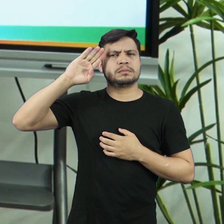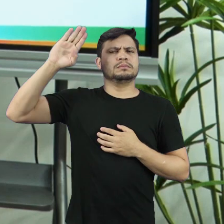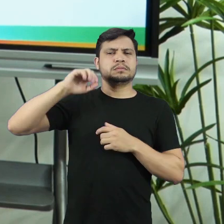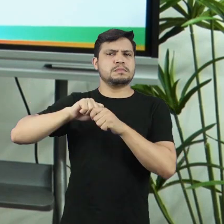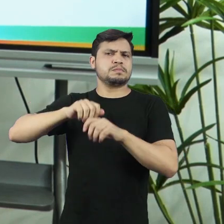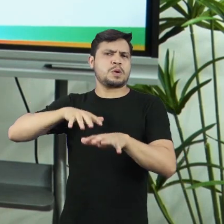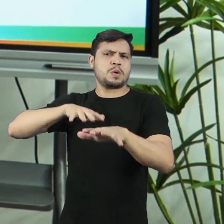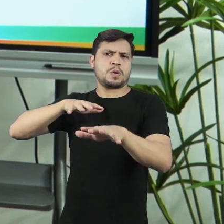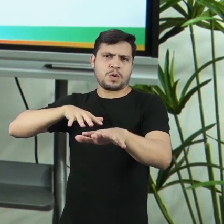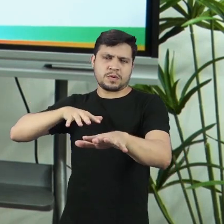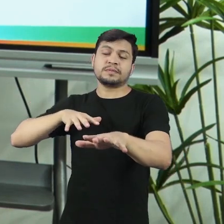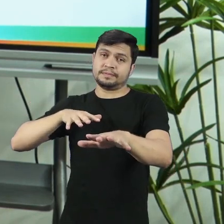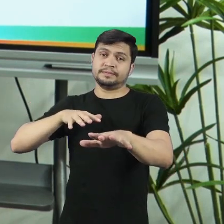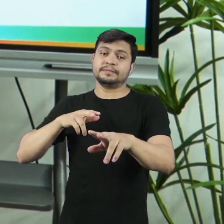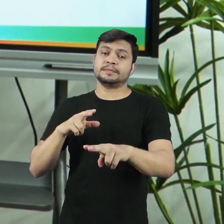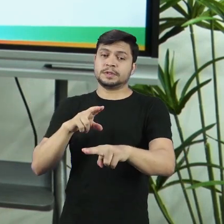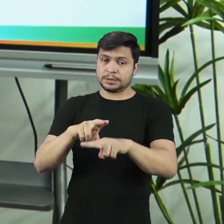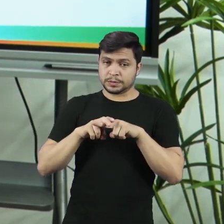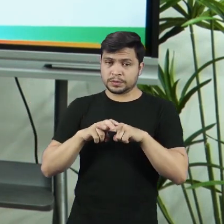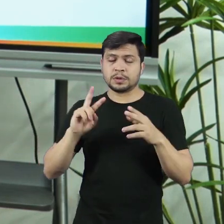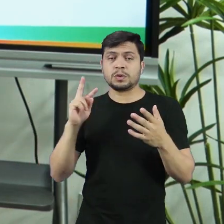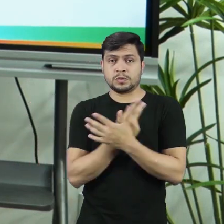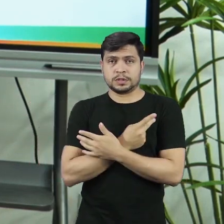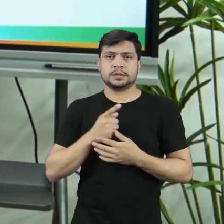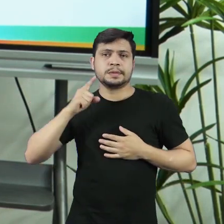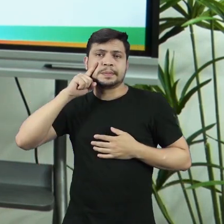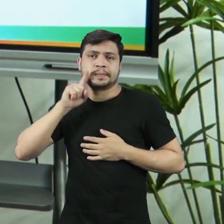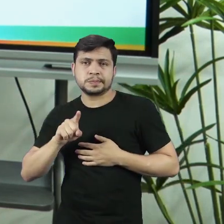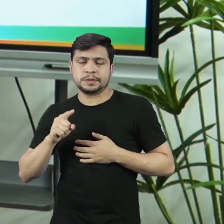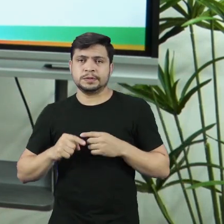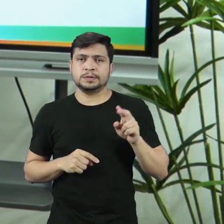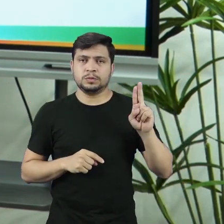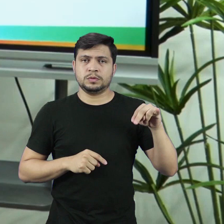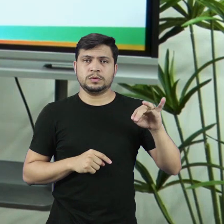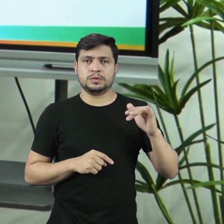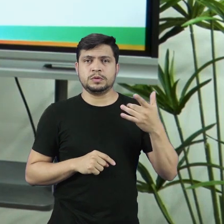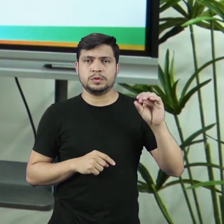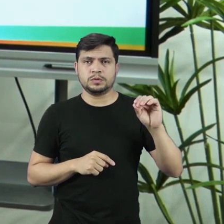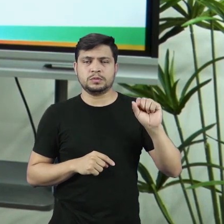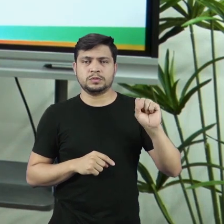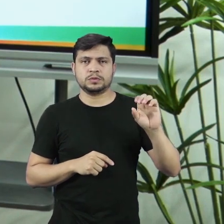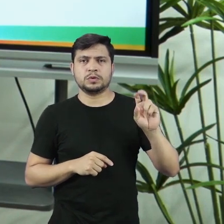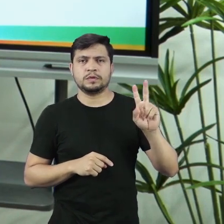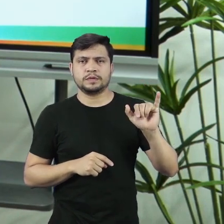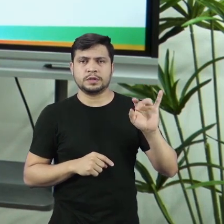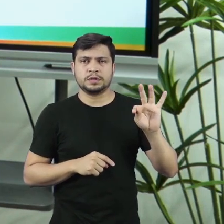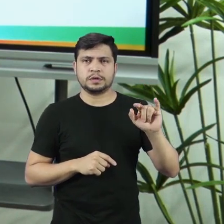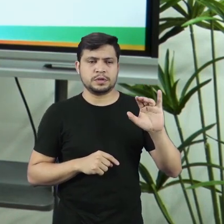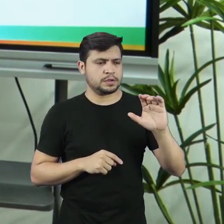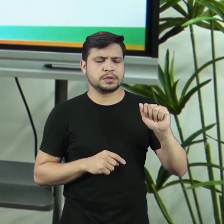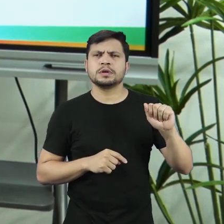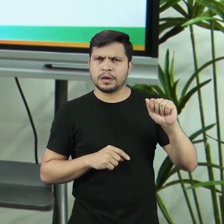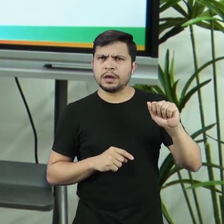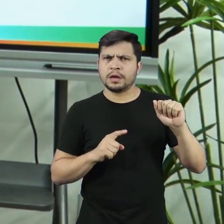finais da Segunda Guerra Mundial, colocam Estados Unidos e União Soviética como duas grandes potências para a gente pensar essa